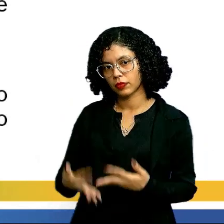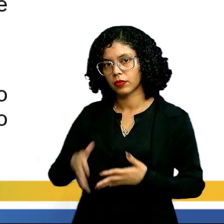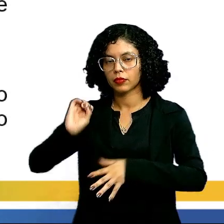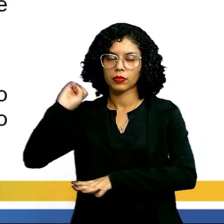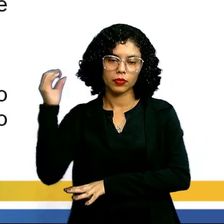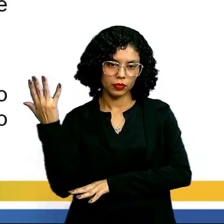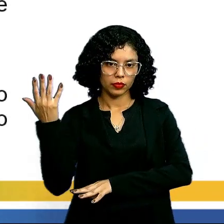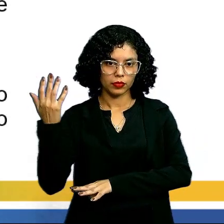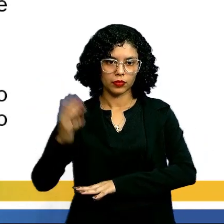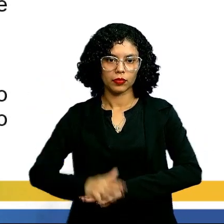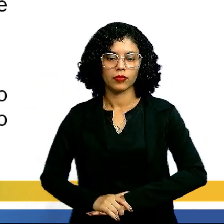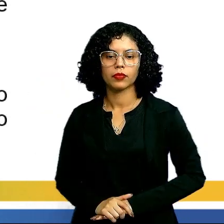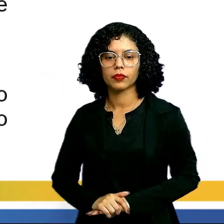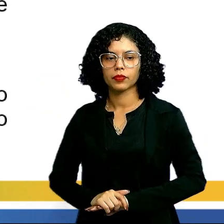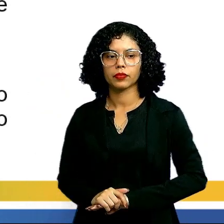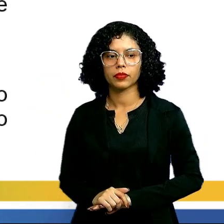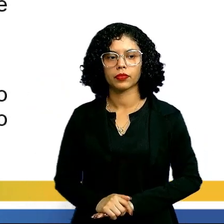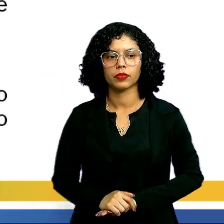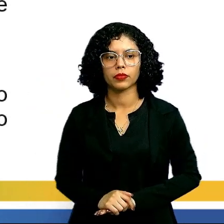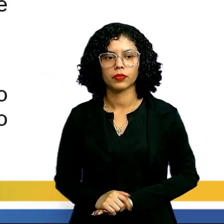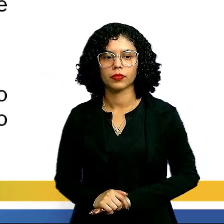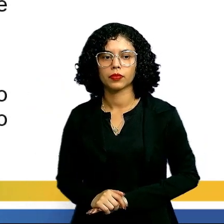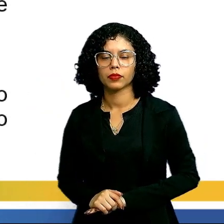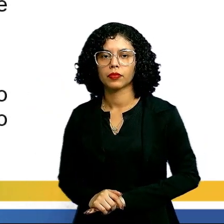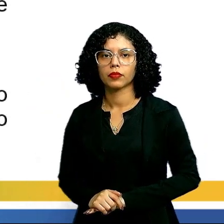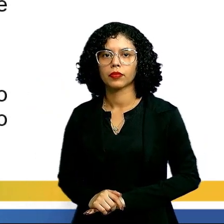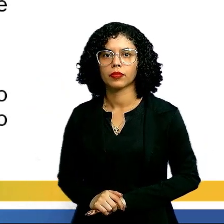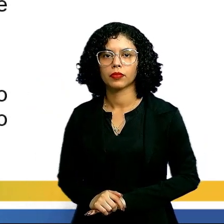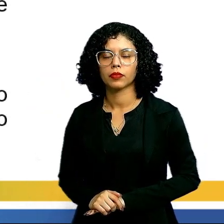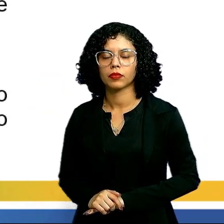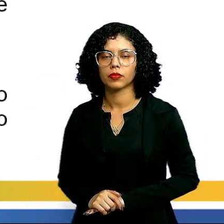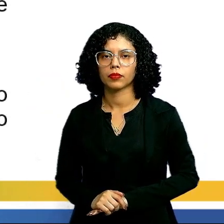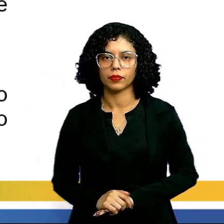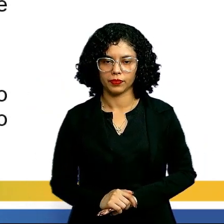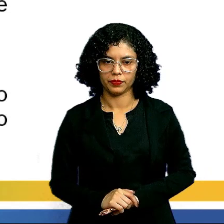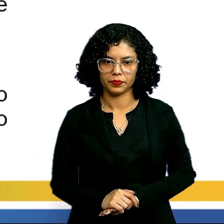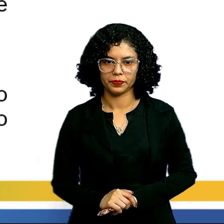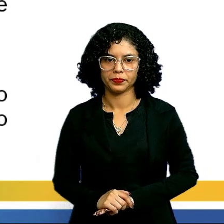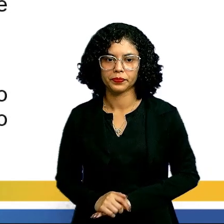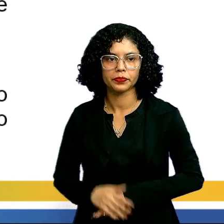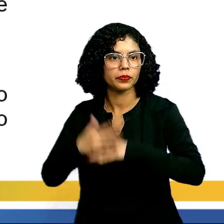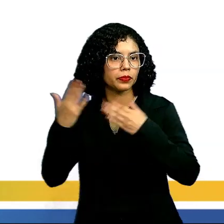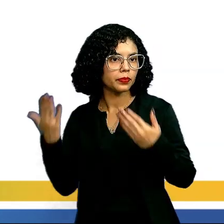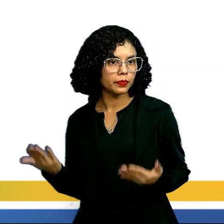ou seja, são resultados explicados ao acaso.